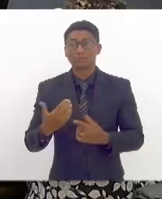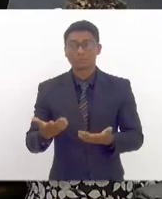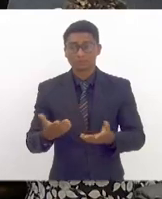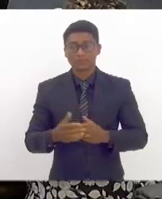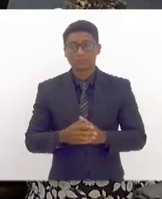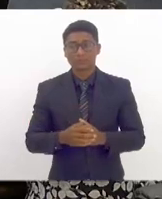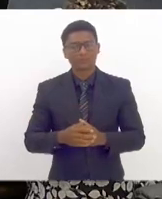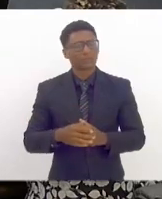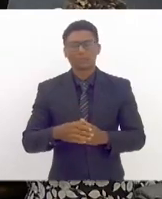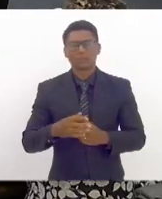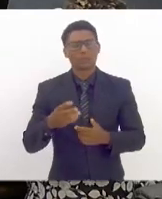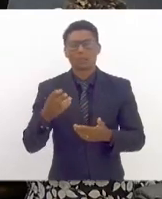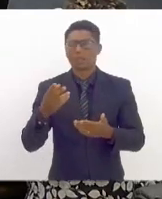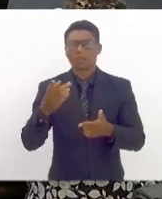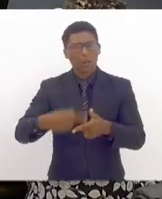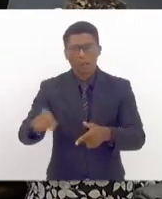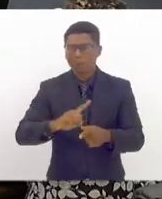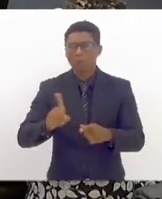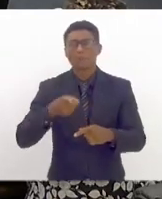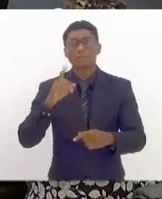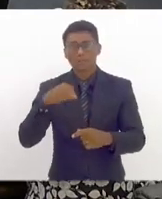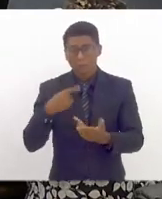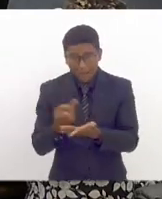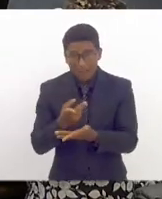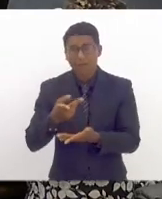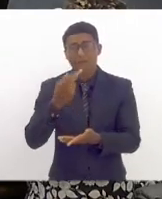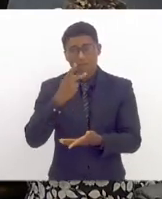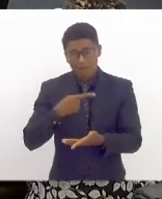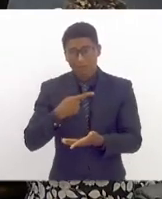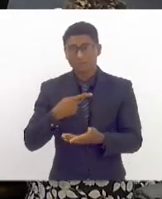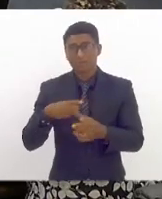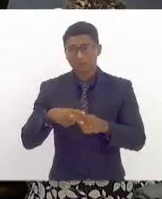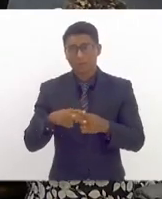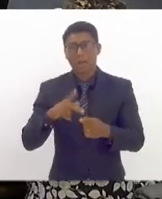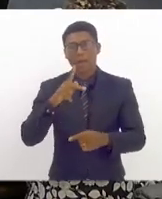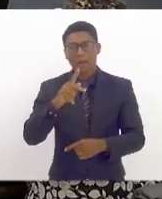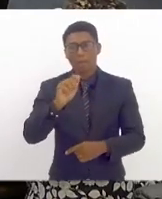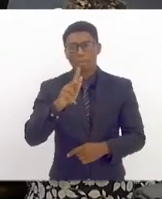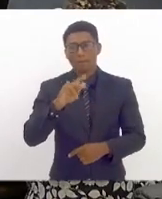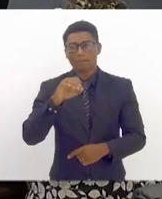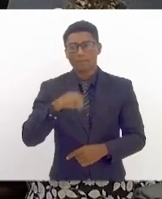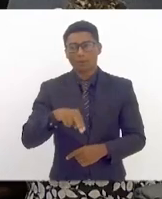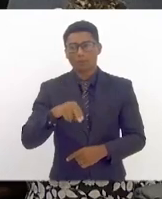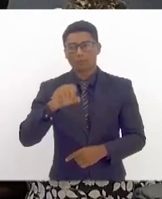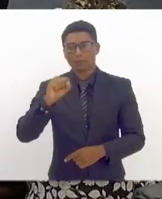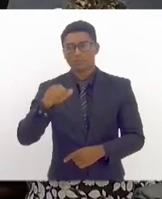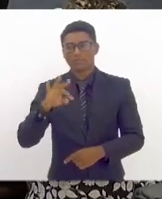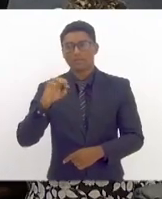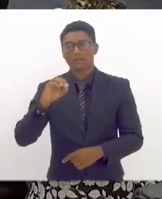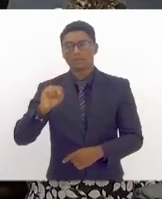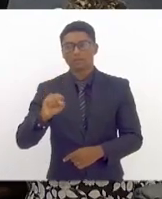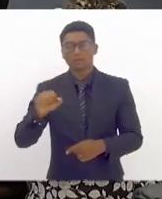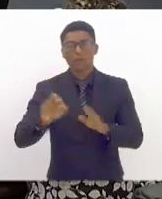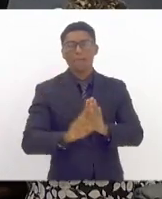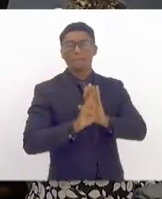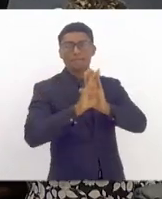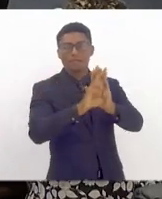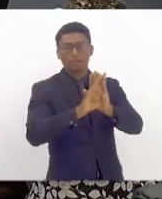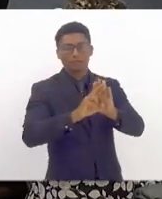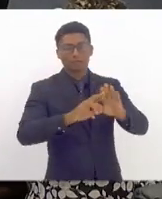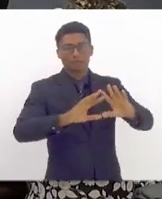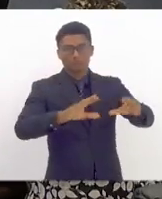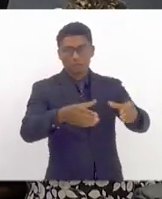e não é problema algum maravilhosa papi on Santo representando Observatório cultural das Aldeias